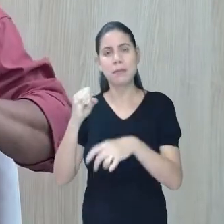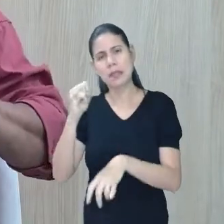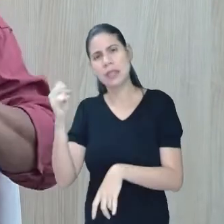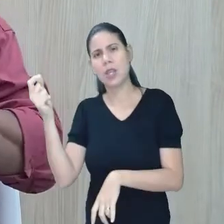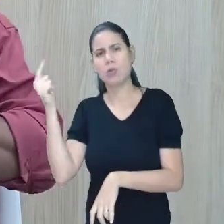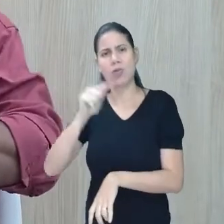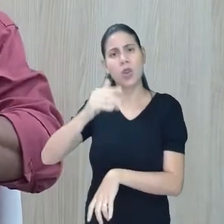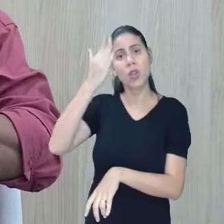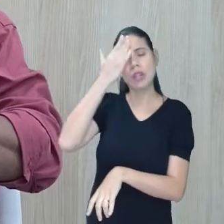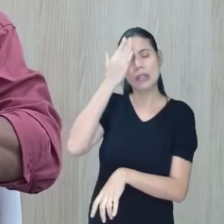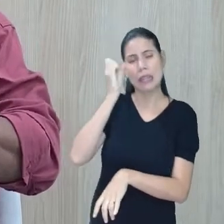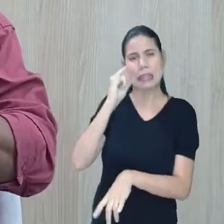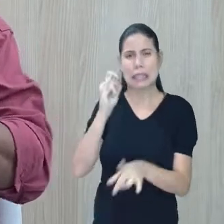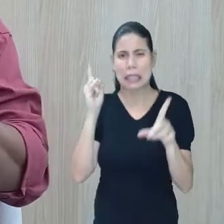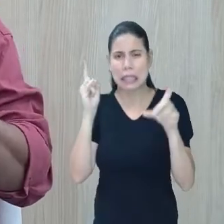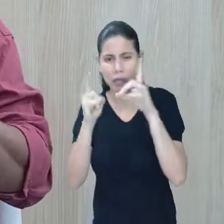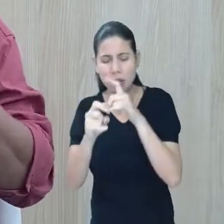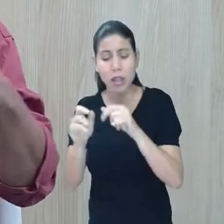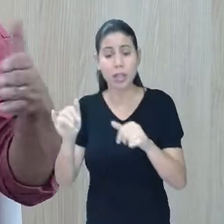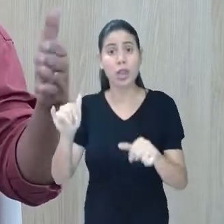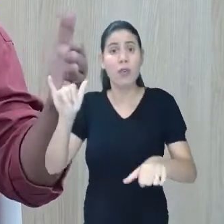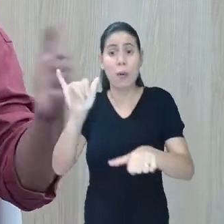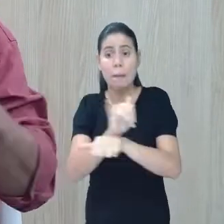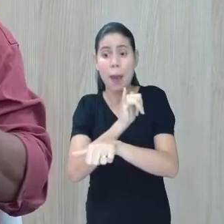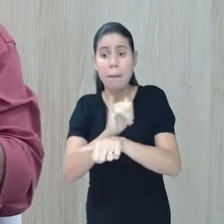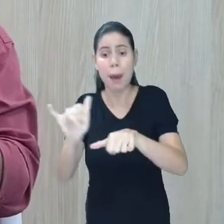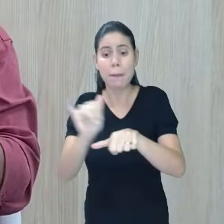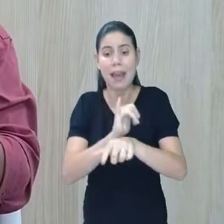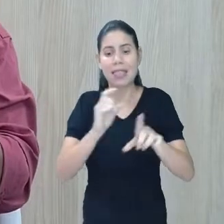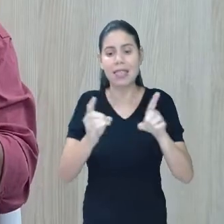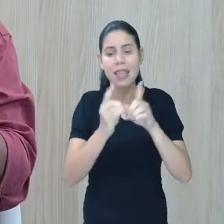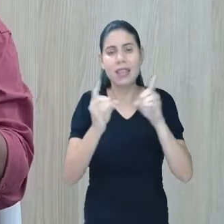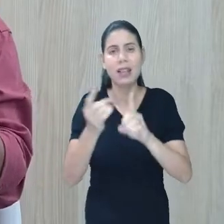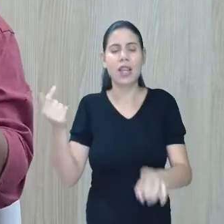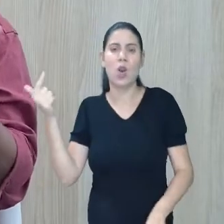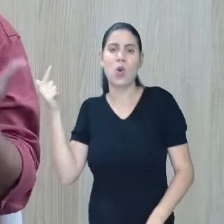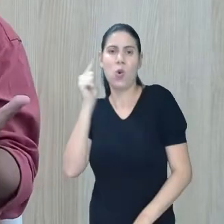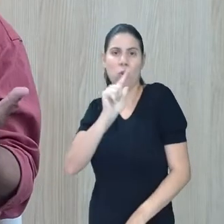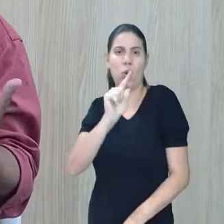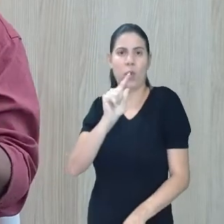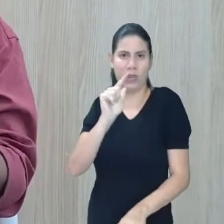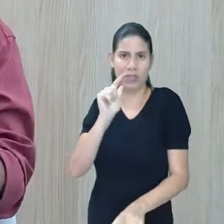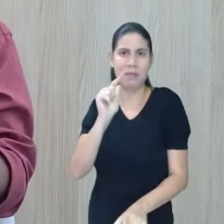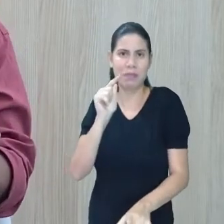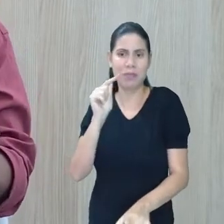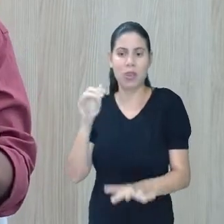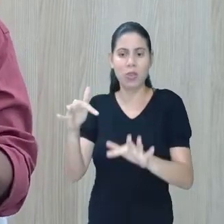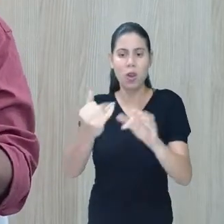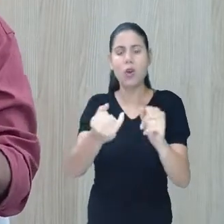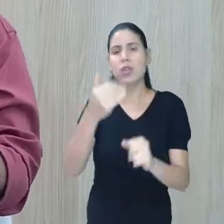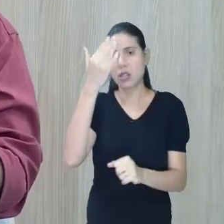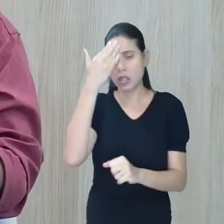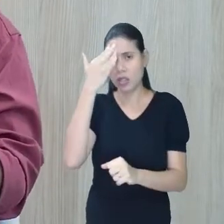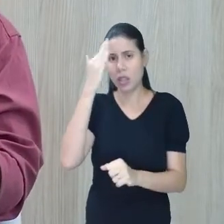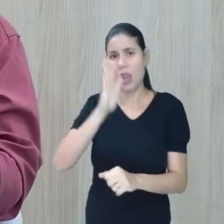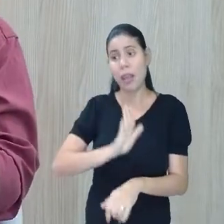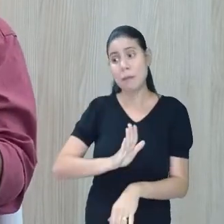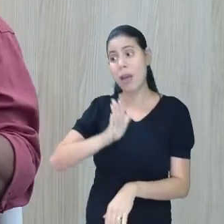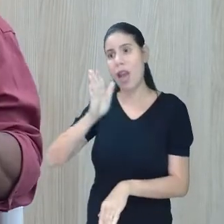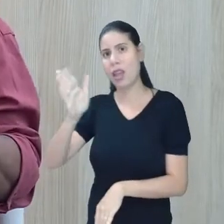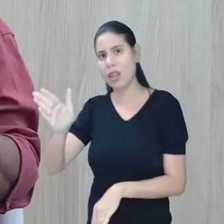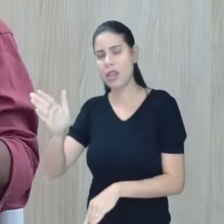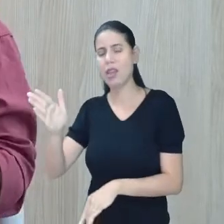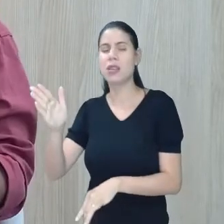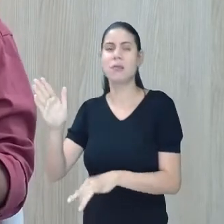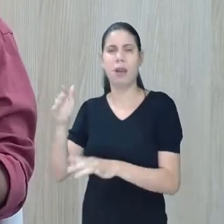mudando o tema, a didática, até atingir todo mundo. E a forma deles chegarem, hoje no Instituto, ainda é o boca a boca. O famoso